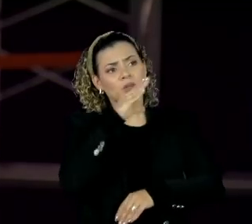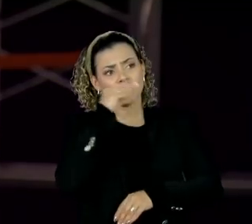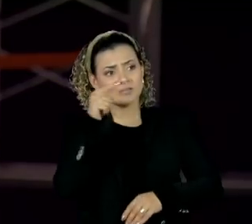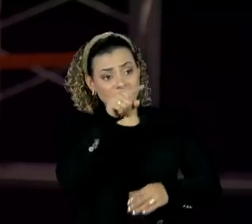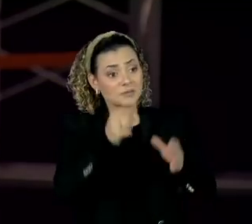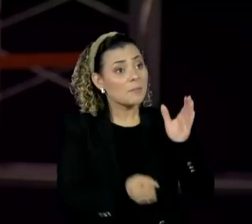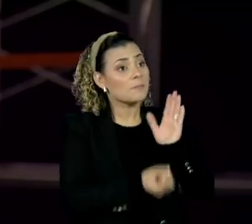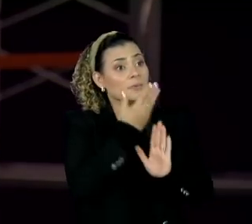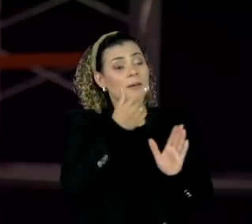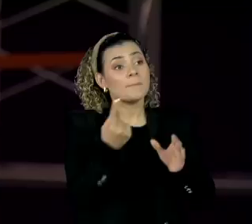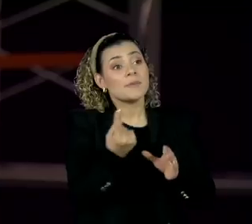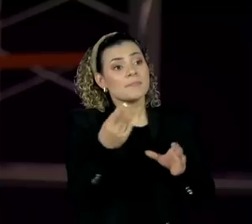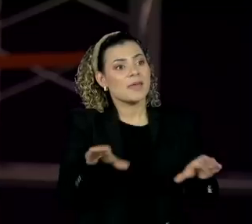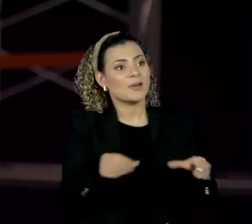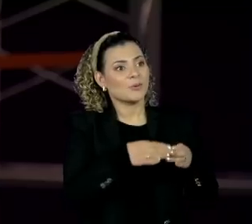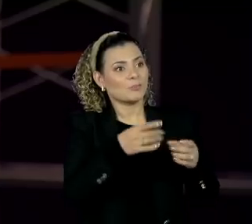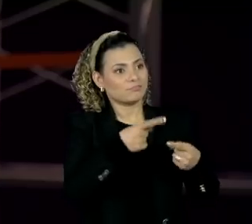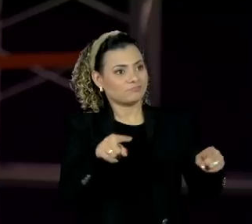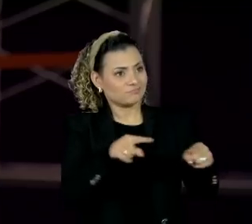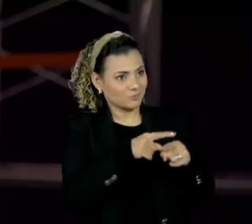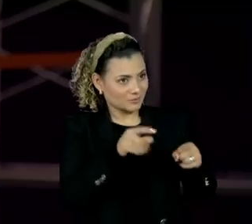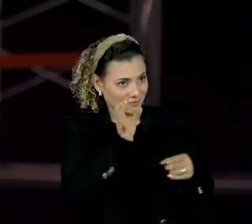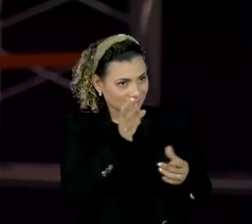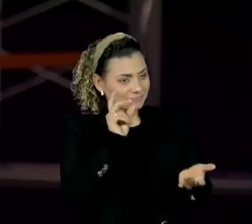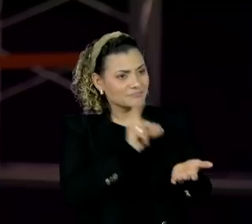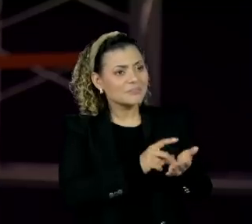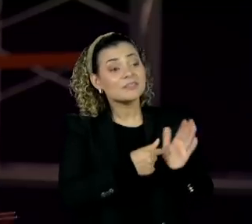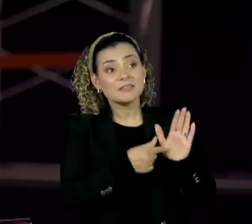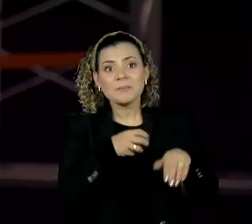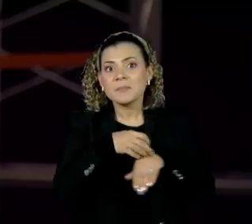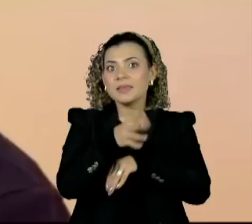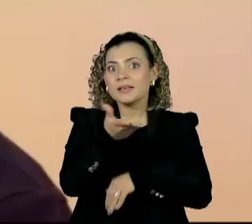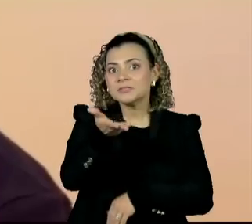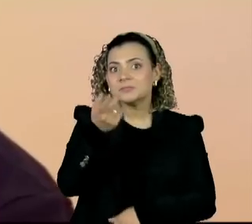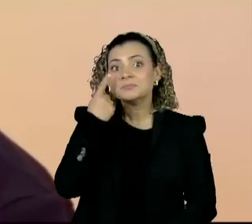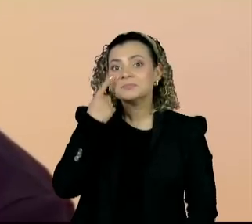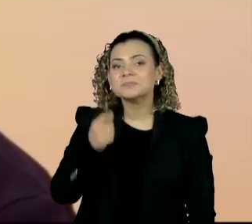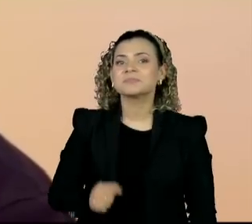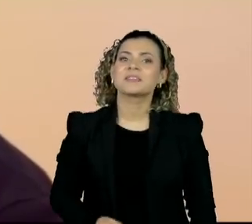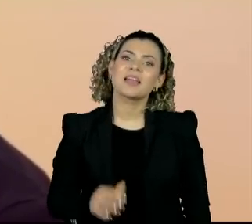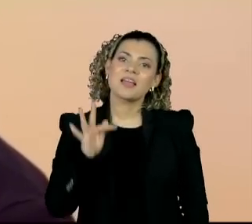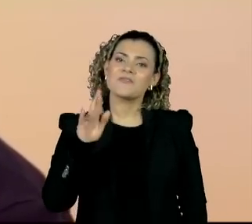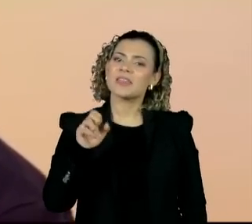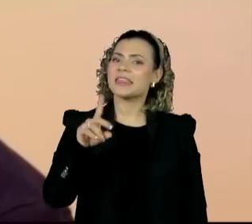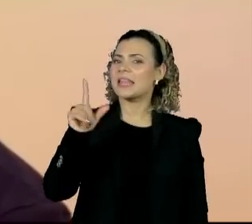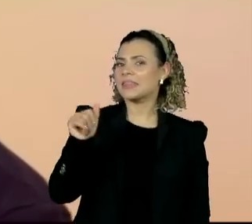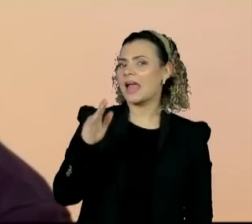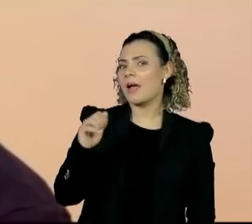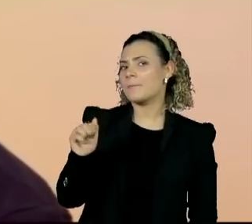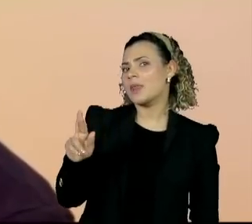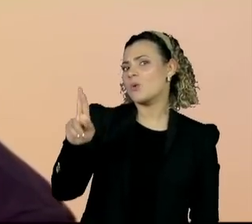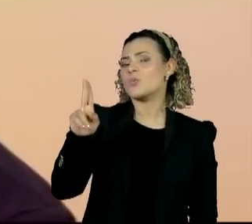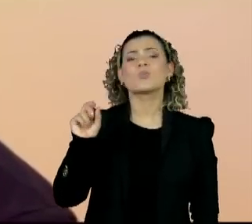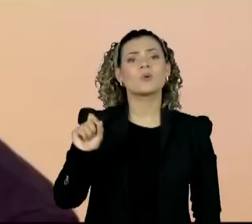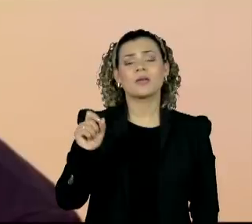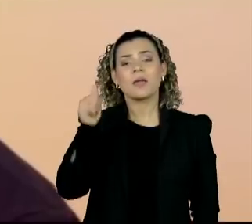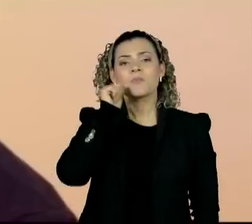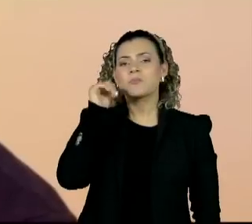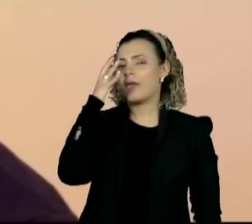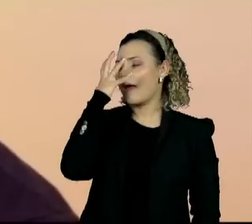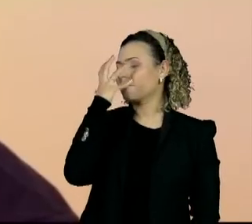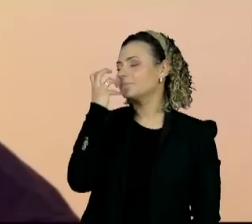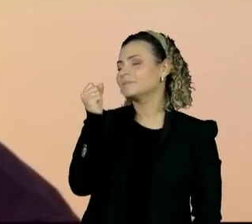sua primeira banda musical. Dá uma olhada que ele te mandou uma mensagem. Fernanda Abreu é uma mulher admirável em